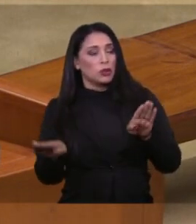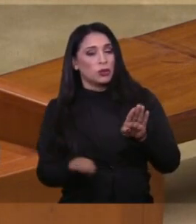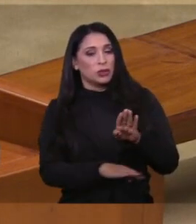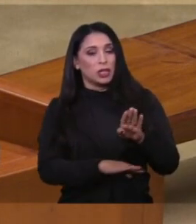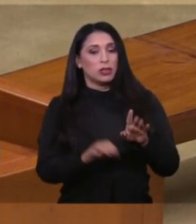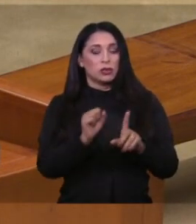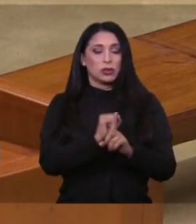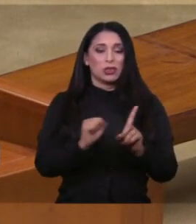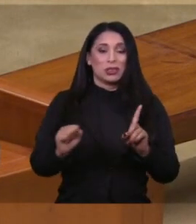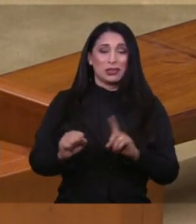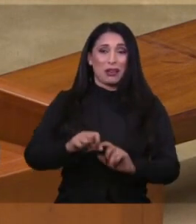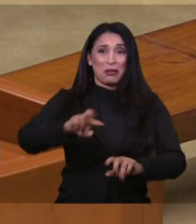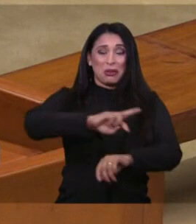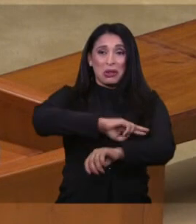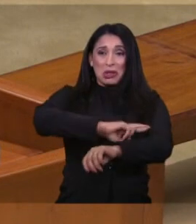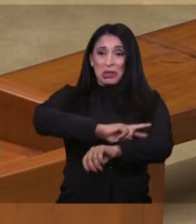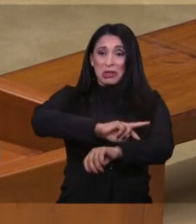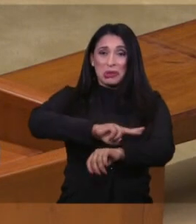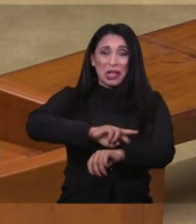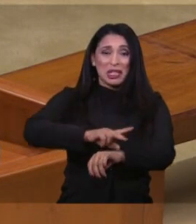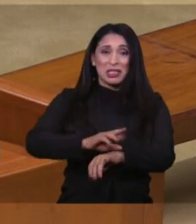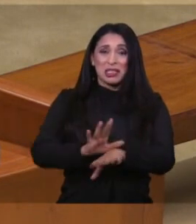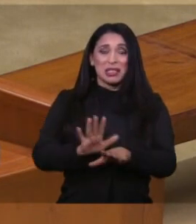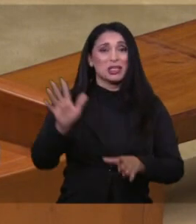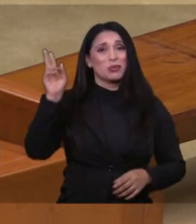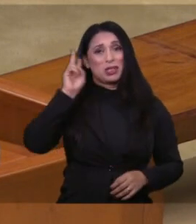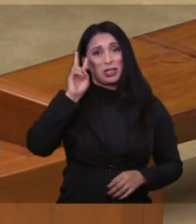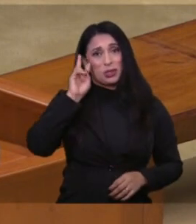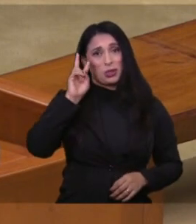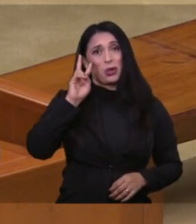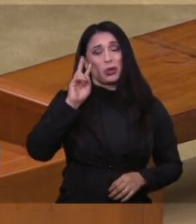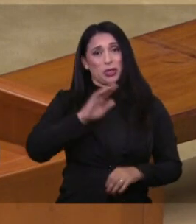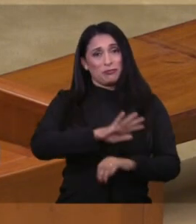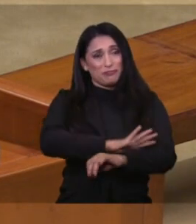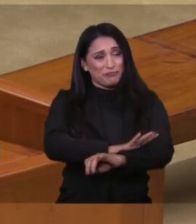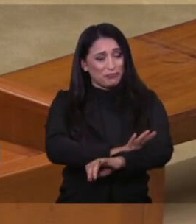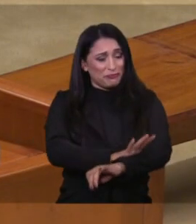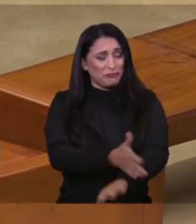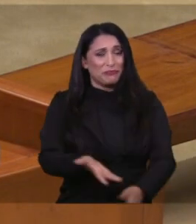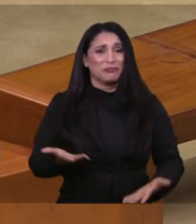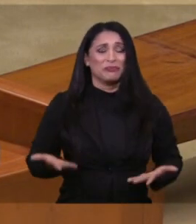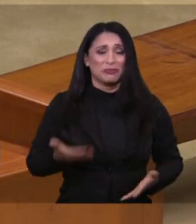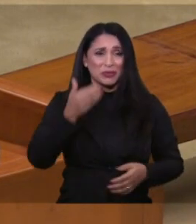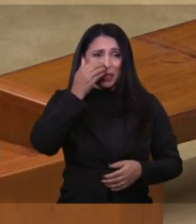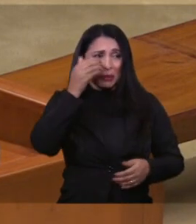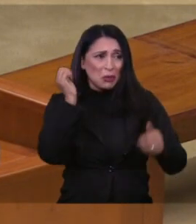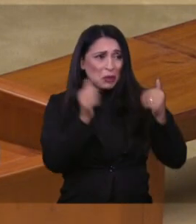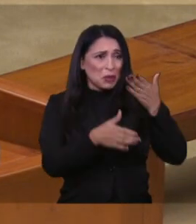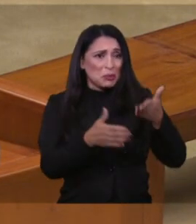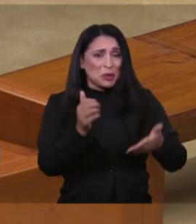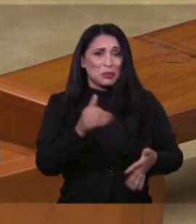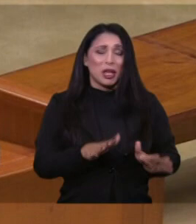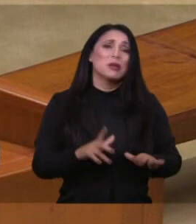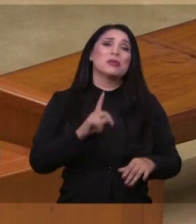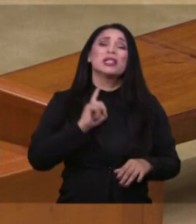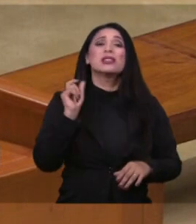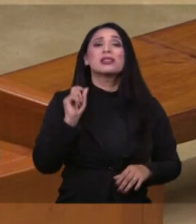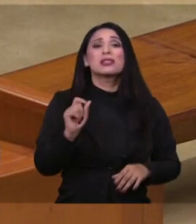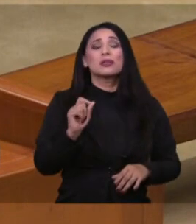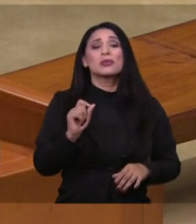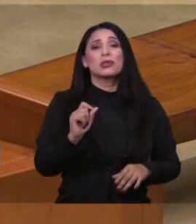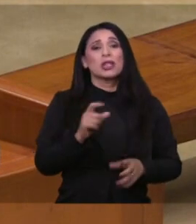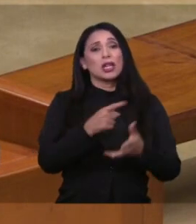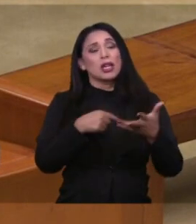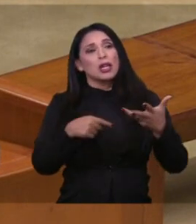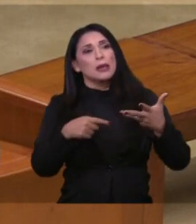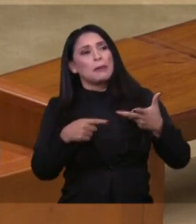pelo racismo dentro da sua história. Então, nós temos a oportunidade aqui de fazer uma mudança de estado de coisas, de um